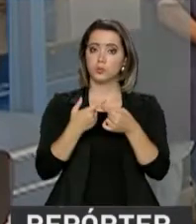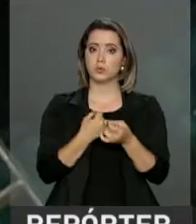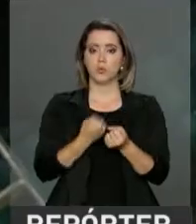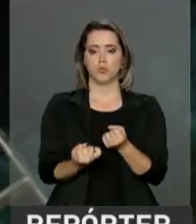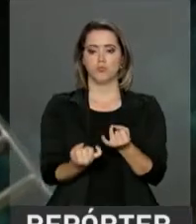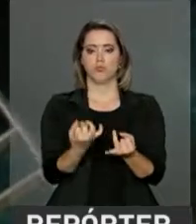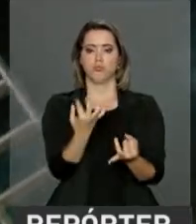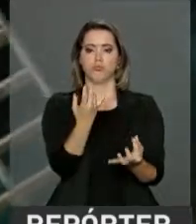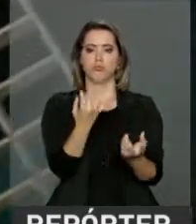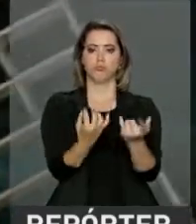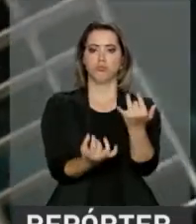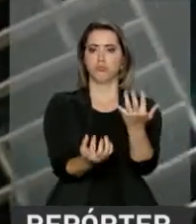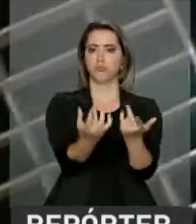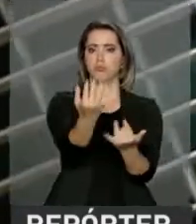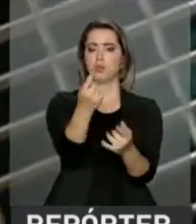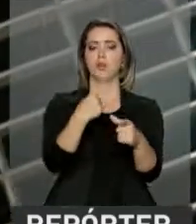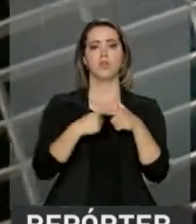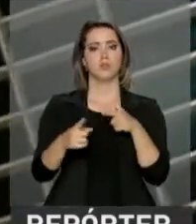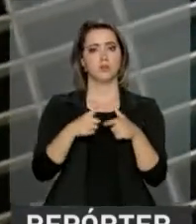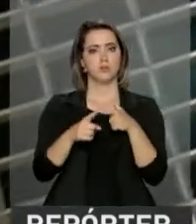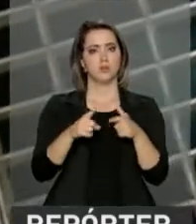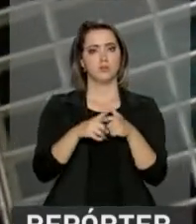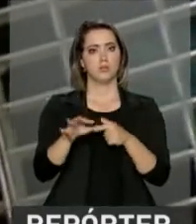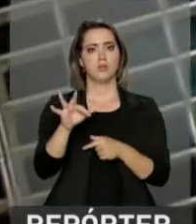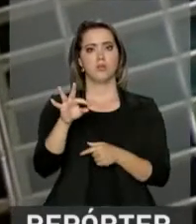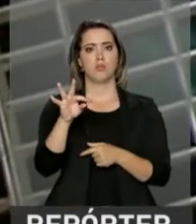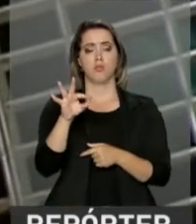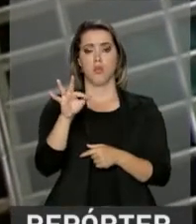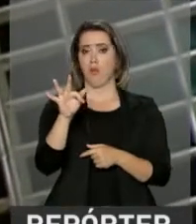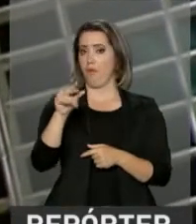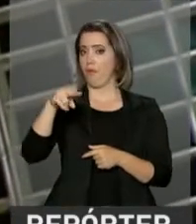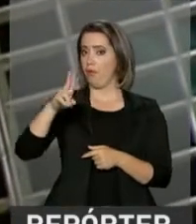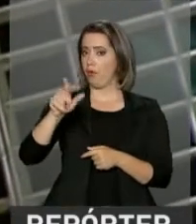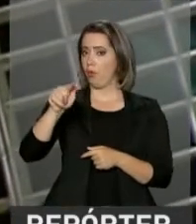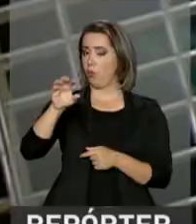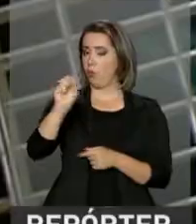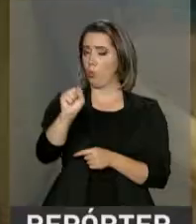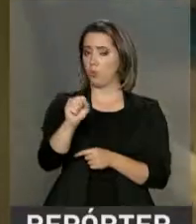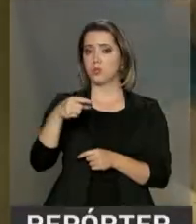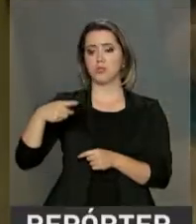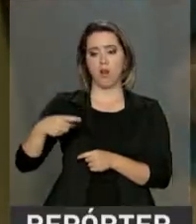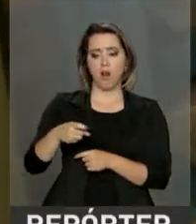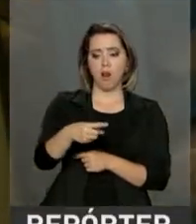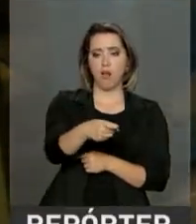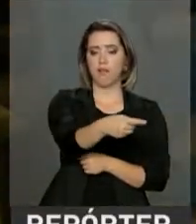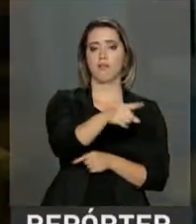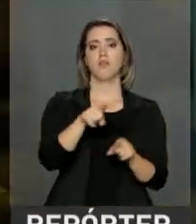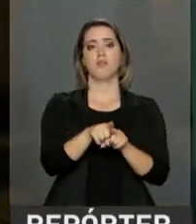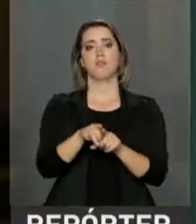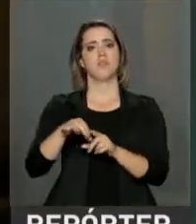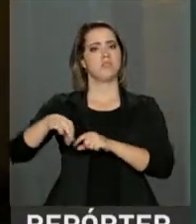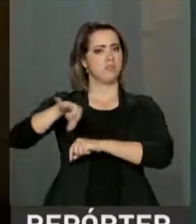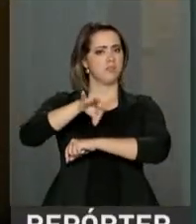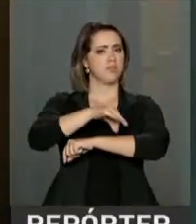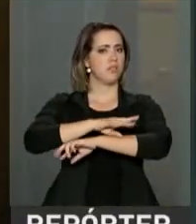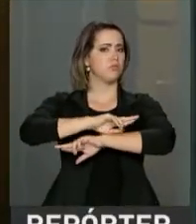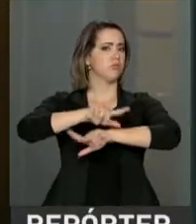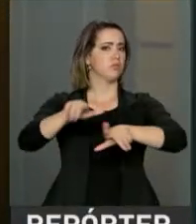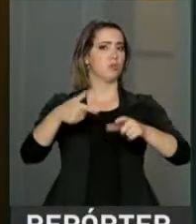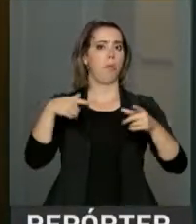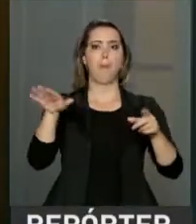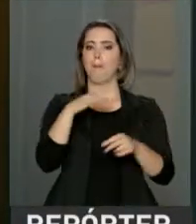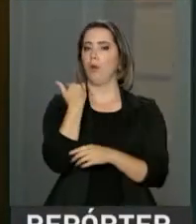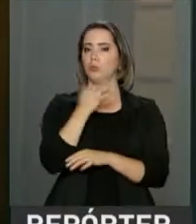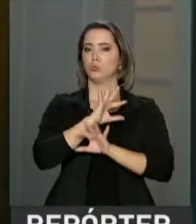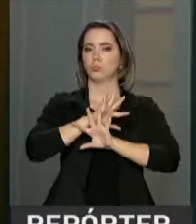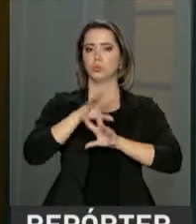gama e os elementos nocivos, como fungos, larvas e insetos, acabam mortos. Em 7 anos, mais de 20 mil peças